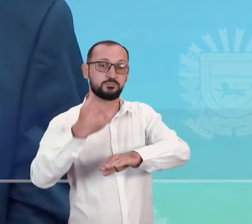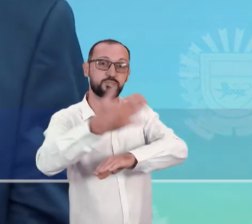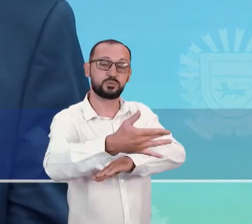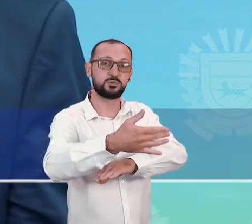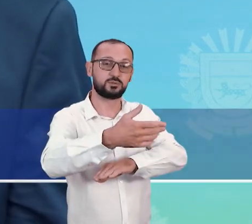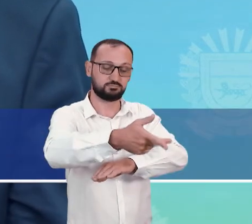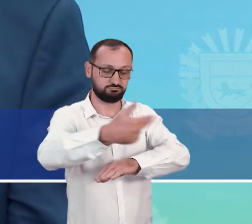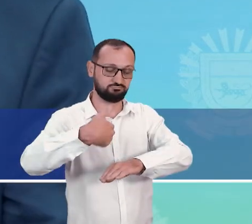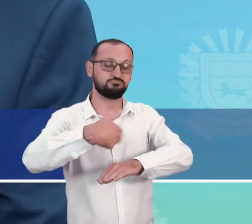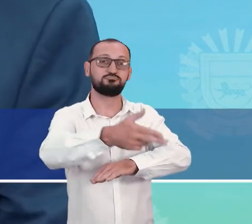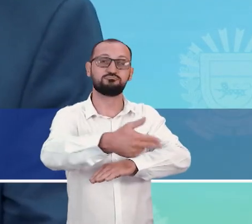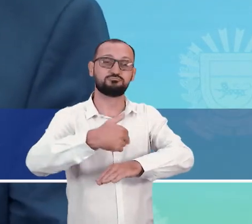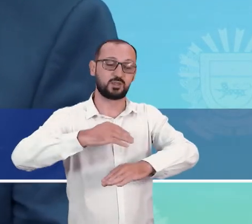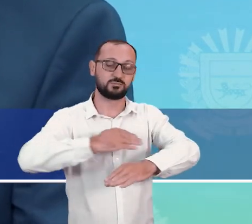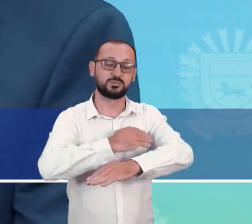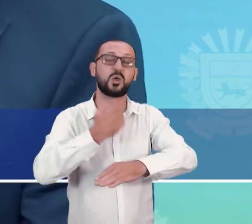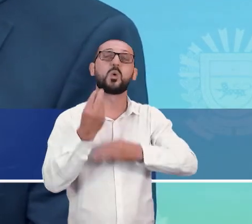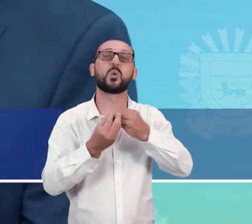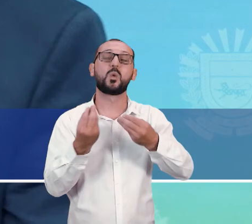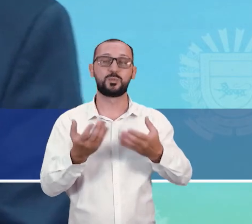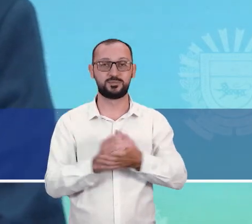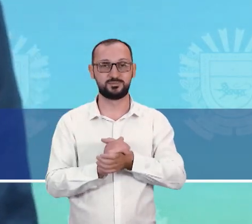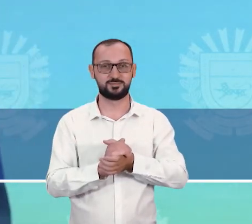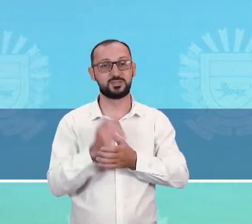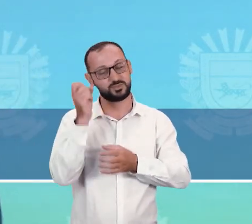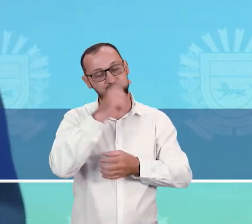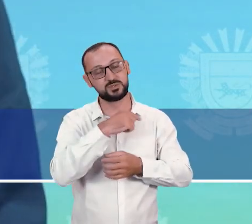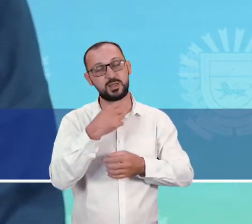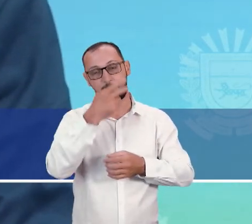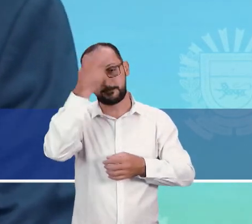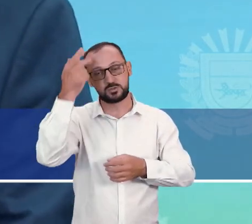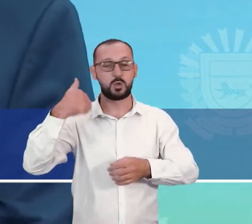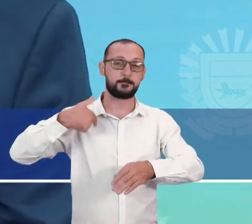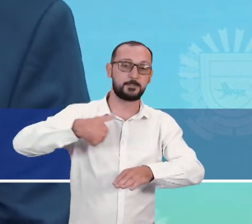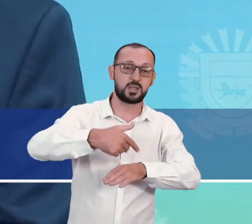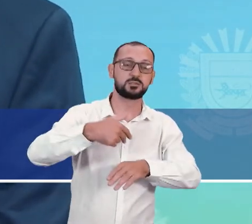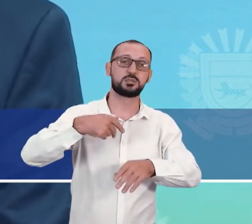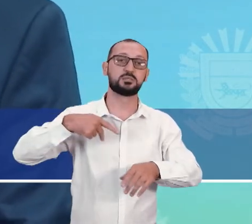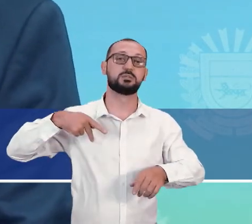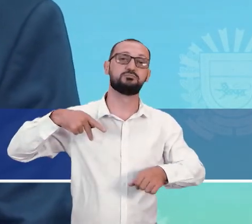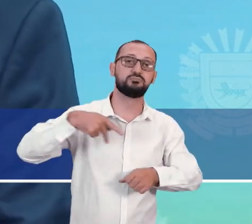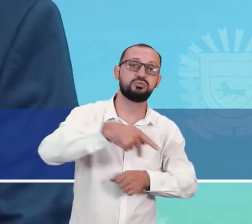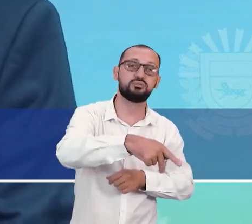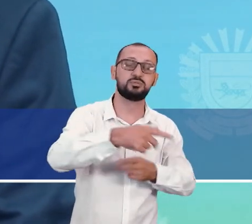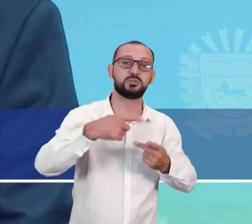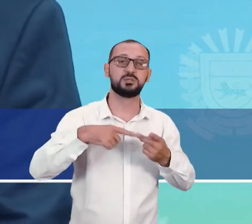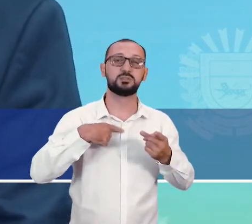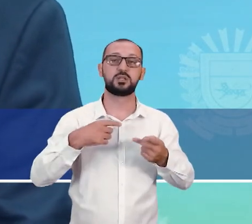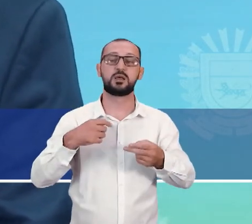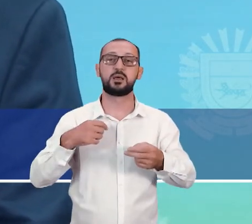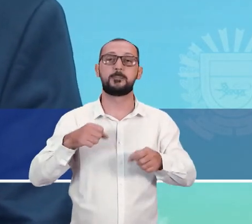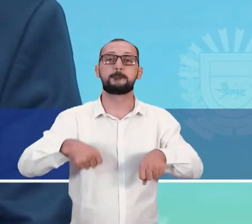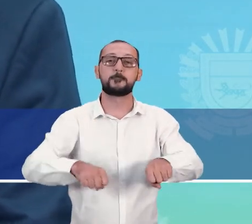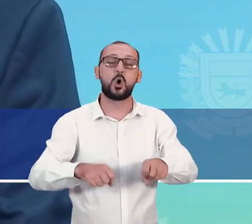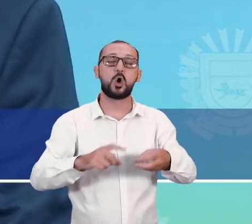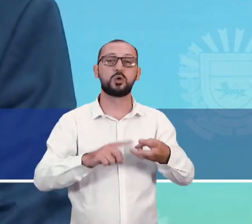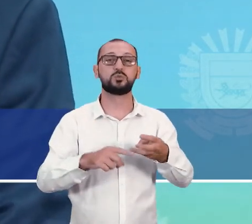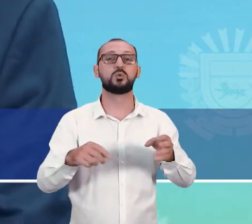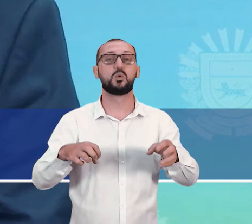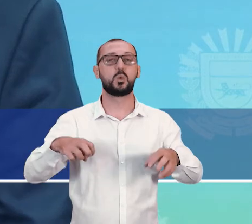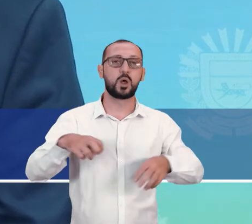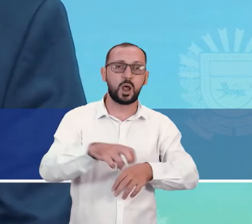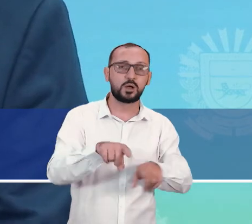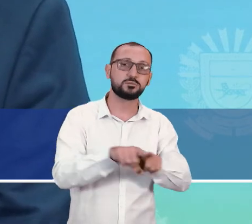outro lado da rodovia e simplesmente nós temos uma dificuldade enorme, pessoas pedestres, ciclistas, motociclistas,